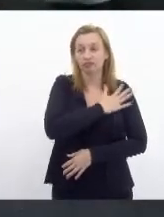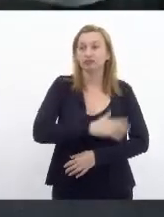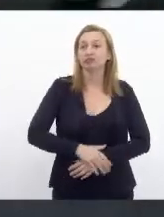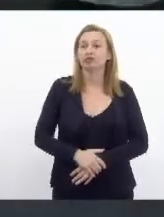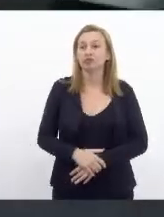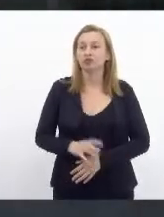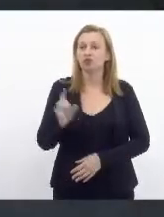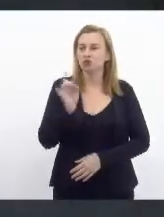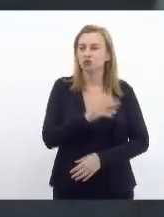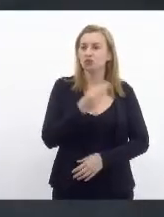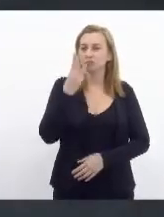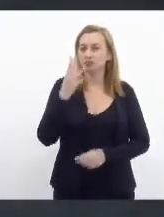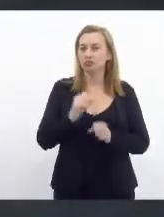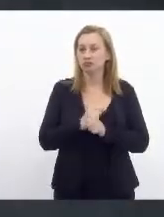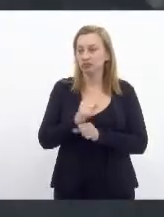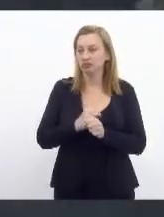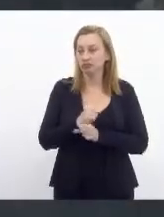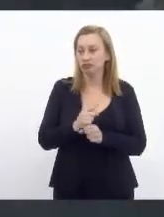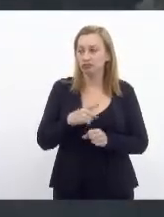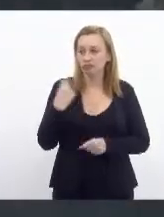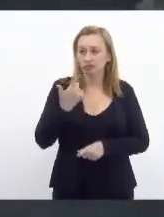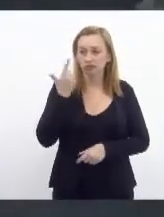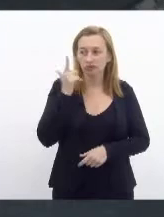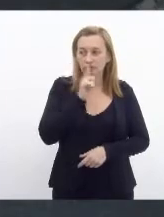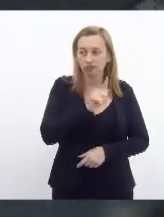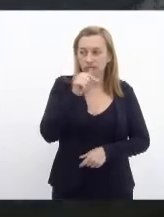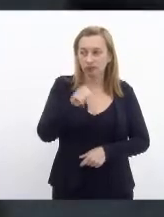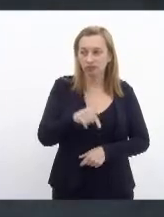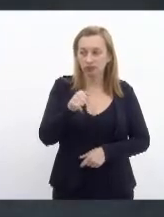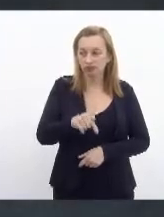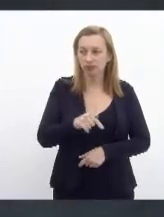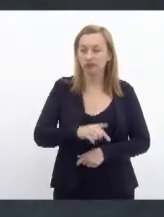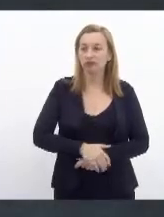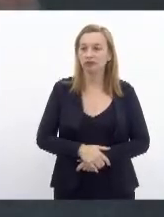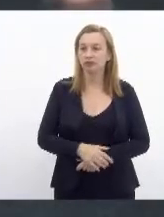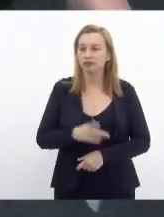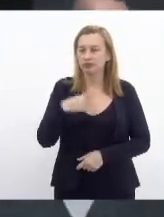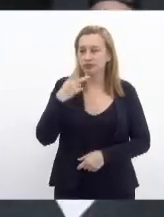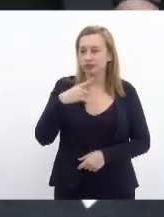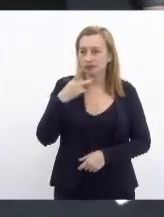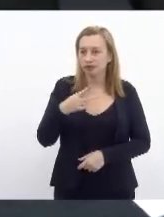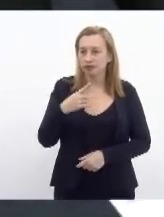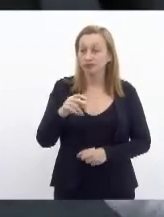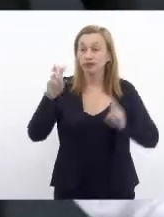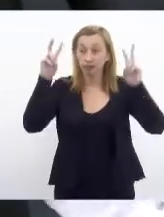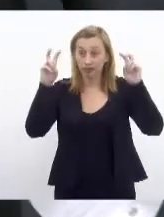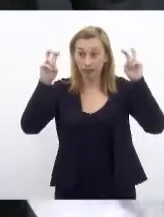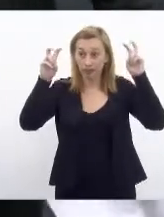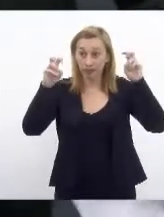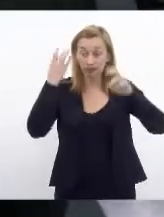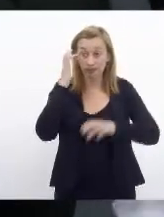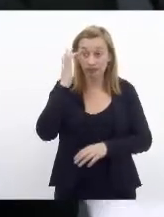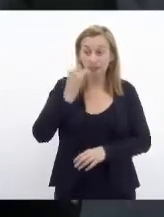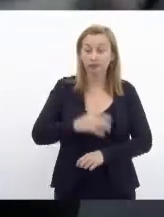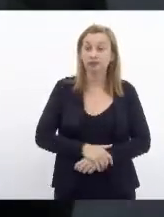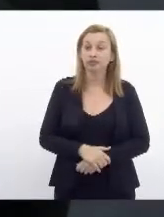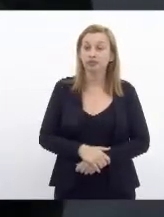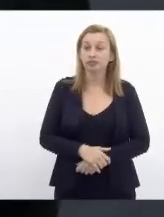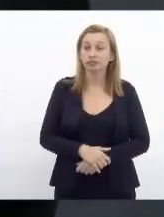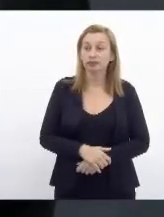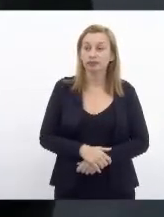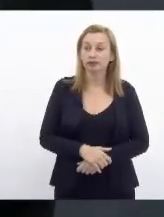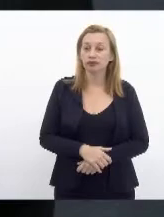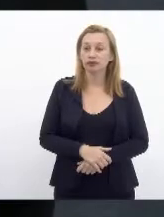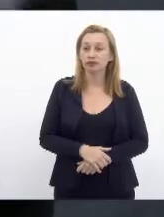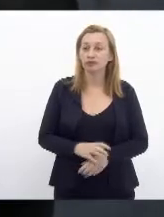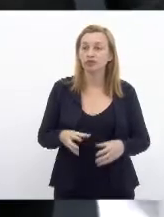nos últimos 3 anos nós conseguimos aqui falar muito sobre o tema. Acho que a